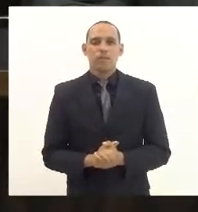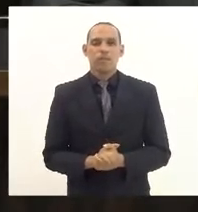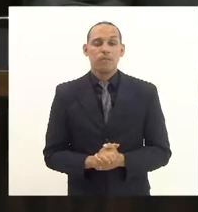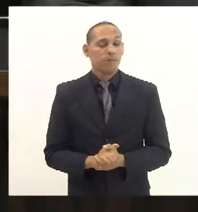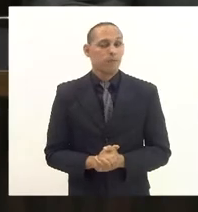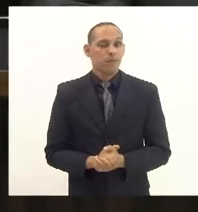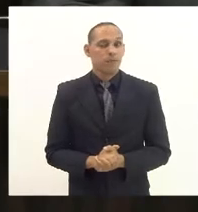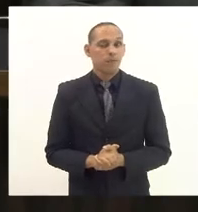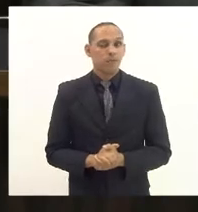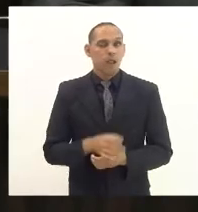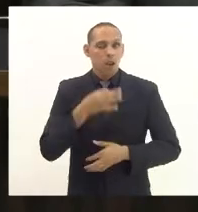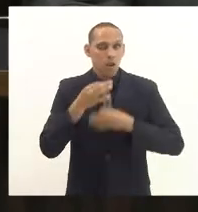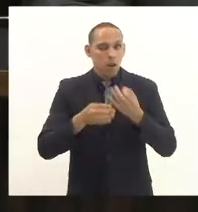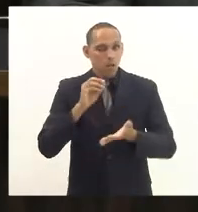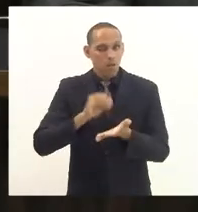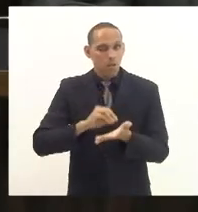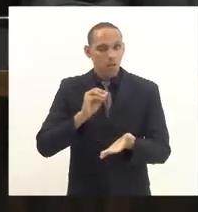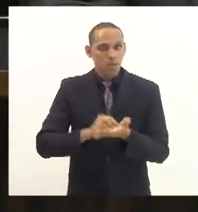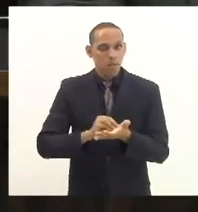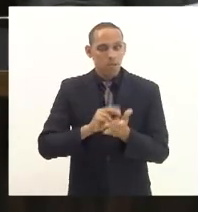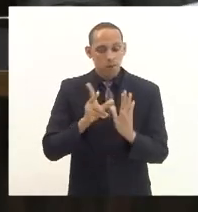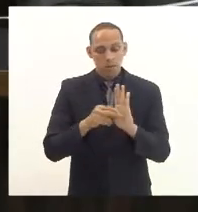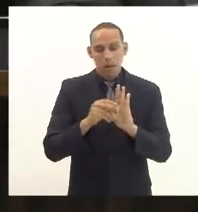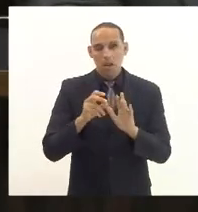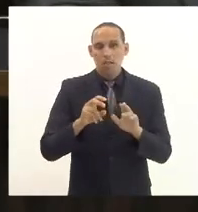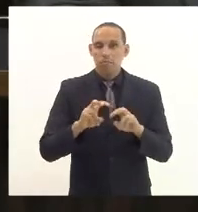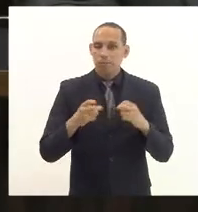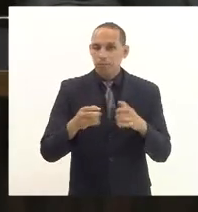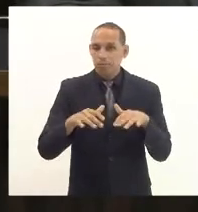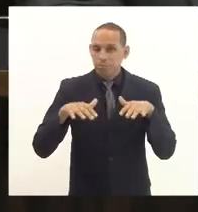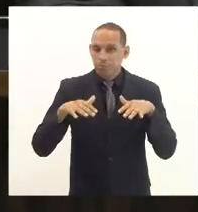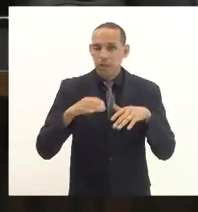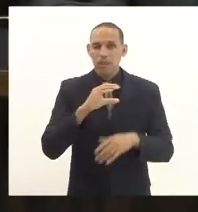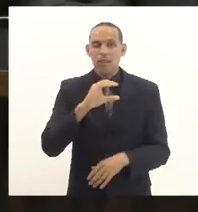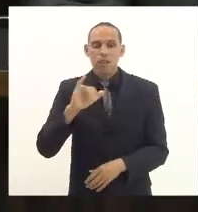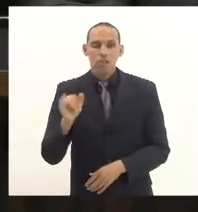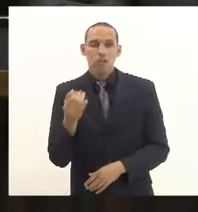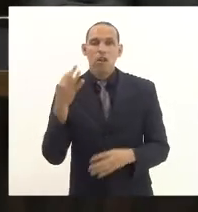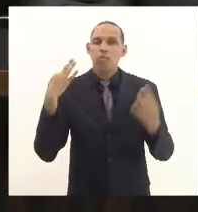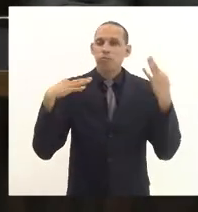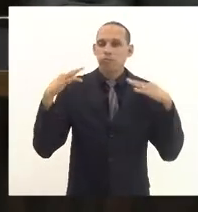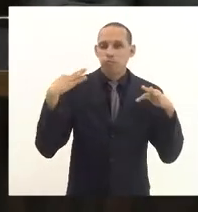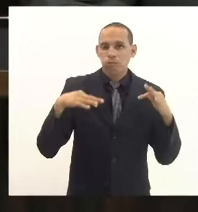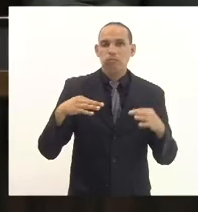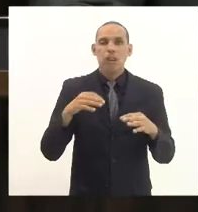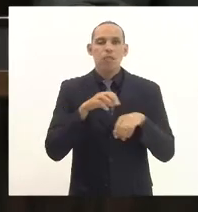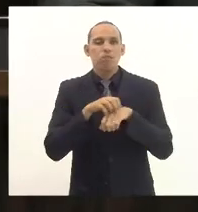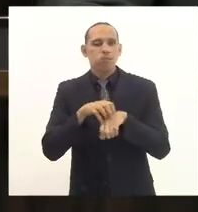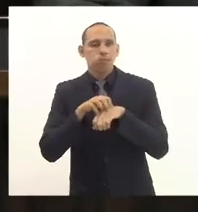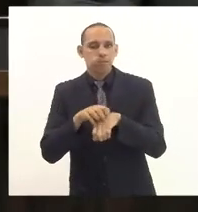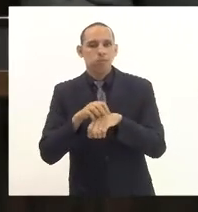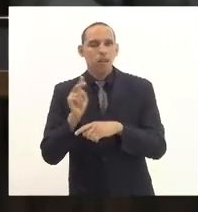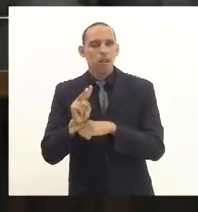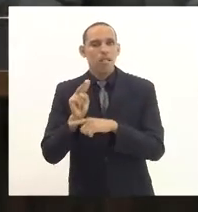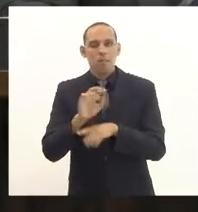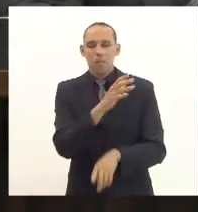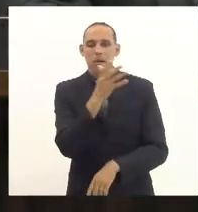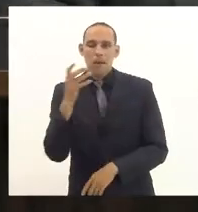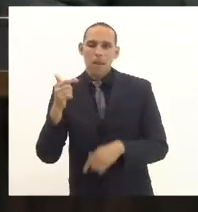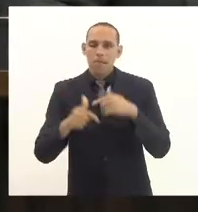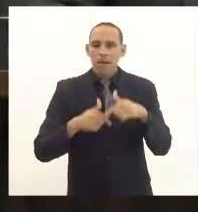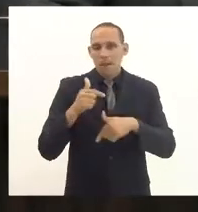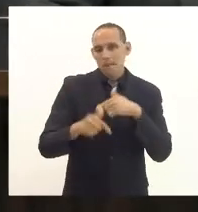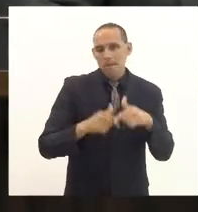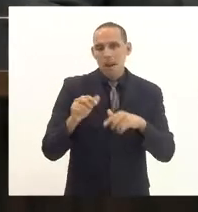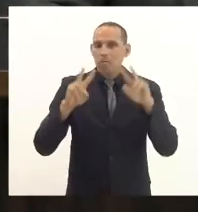Pendendo de pareceres as emendas de plenário pela Comissão de Constituição e Justiça, Turismo, Transporte, Defesa do Meio Ambiente, Trabalho,